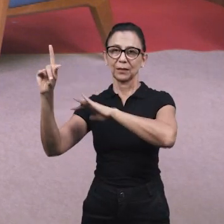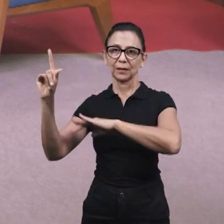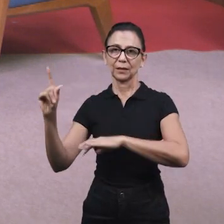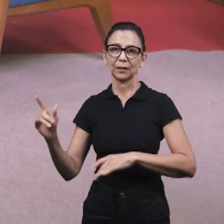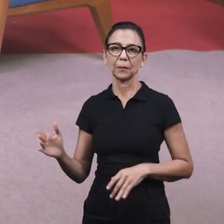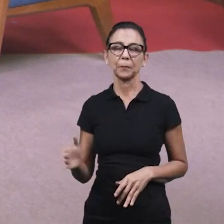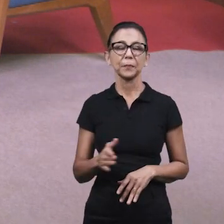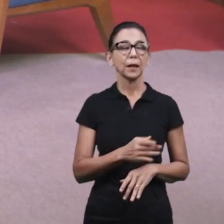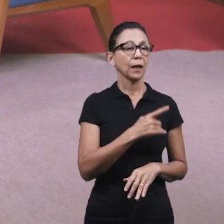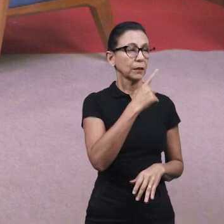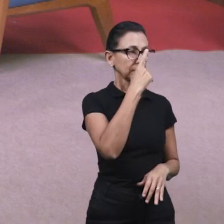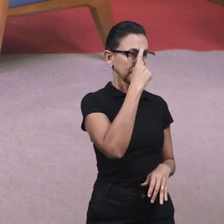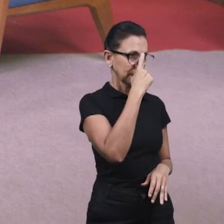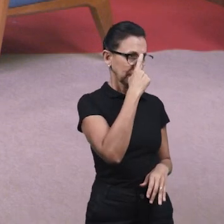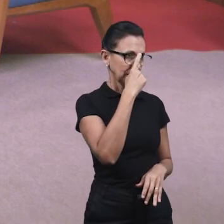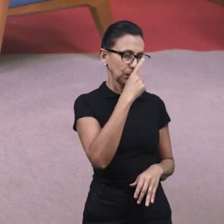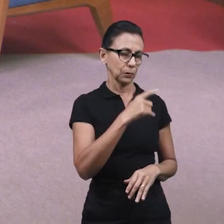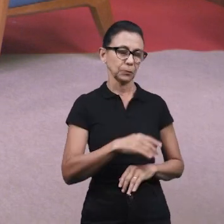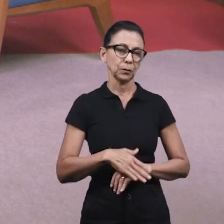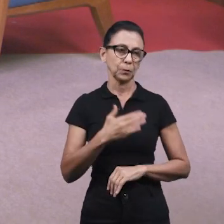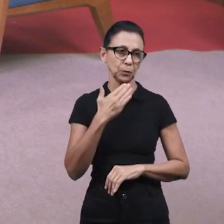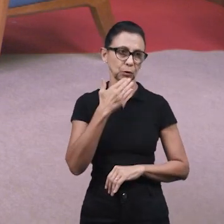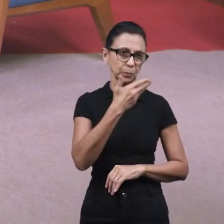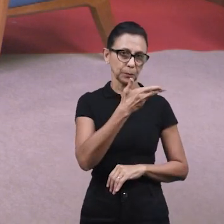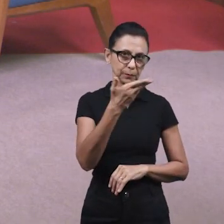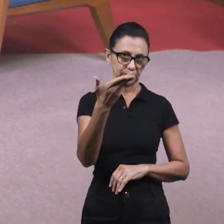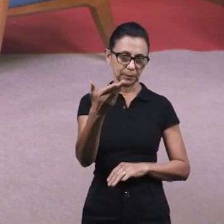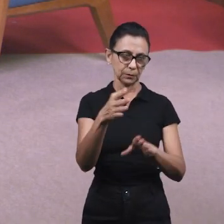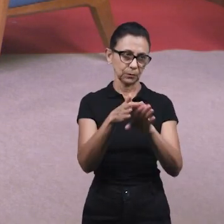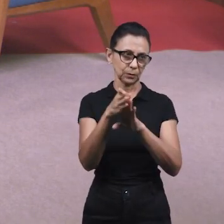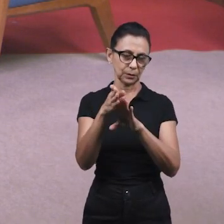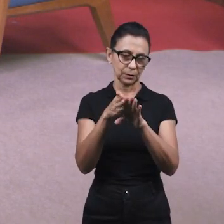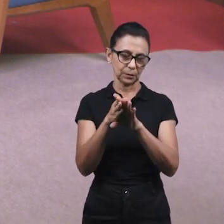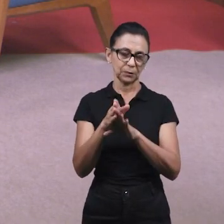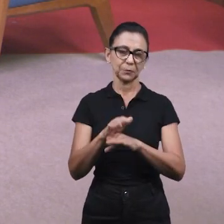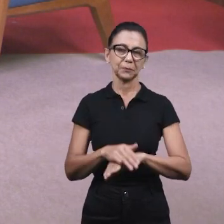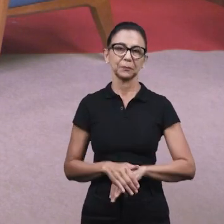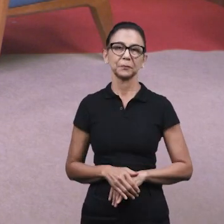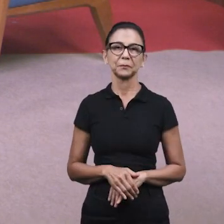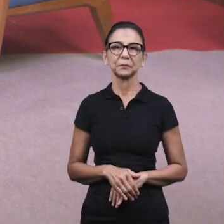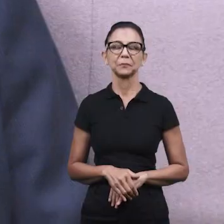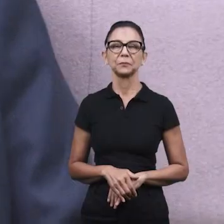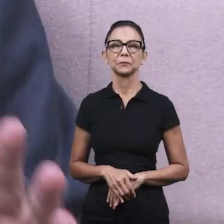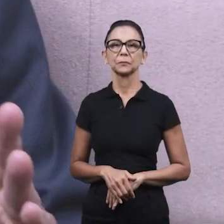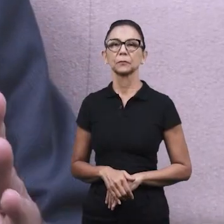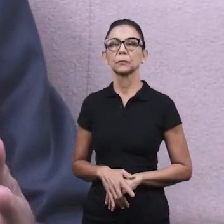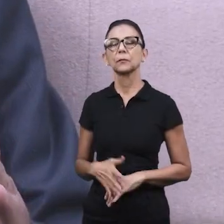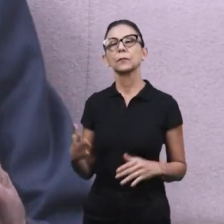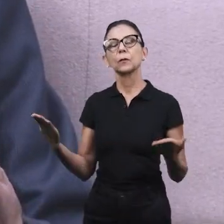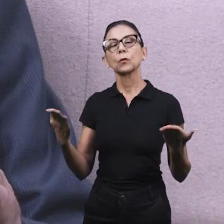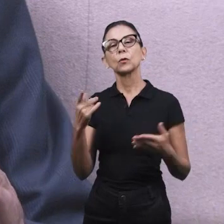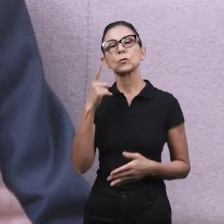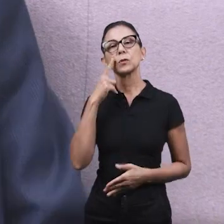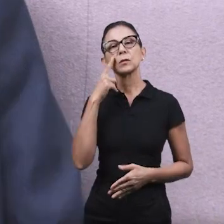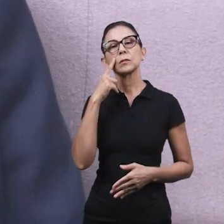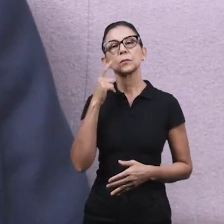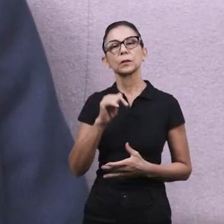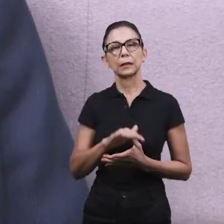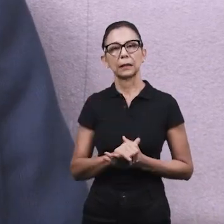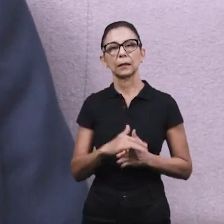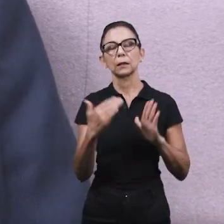nossos ouvintes, às pessoas que estão nos assistindo. Fique à vontade. Nós vimos hoje no